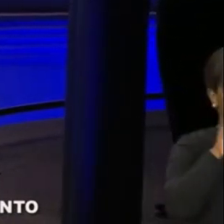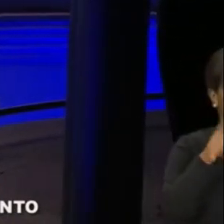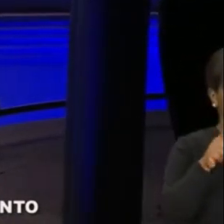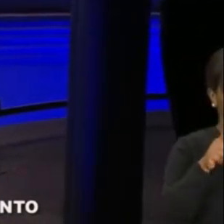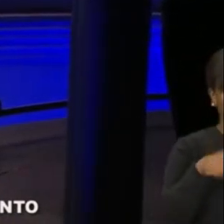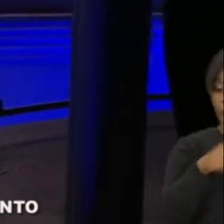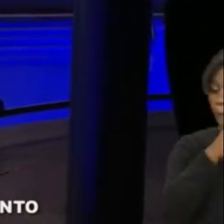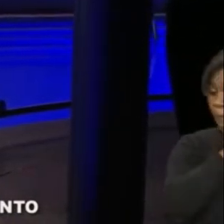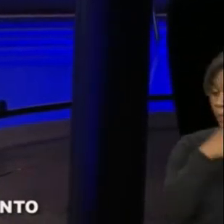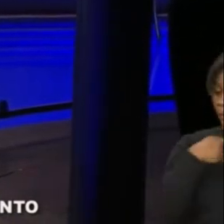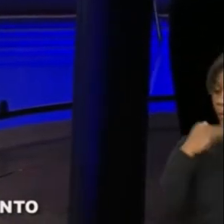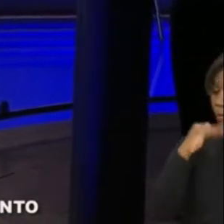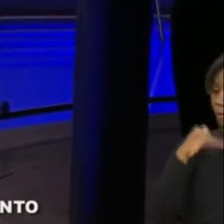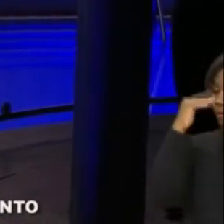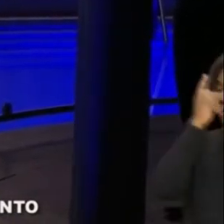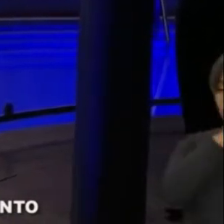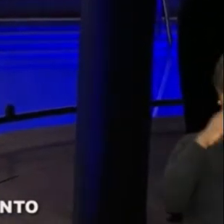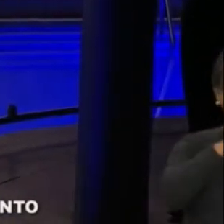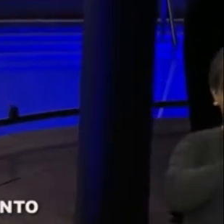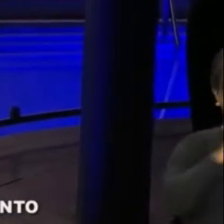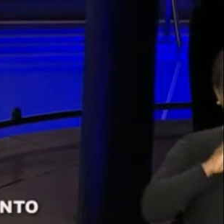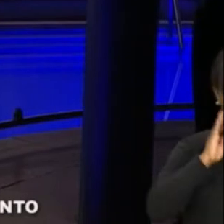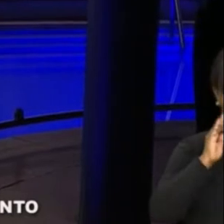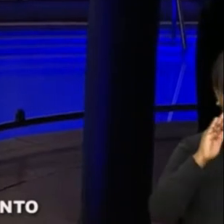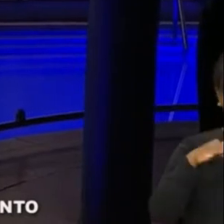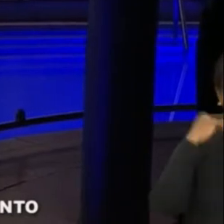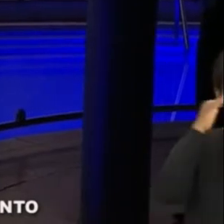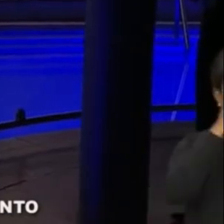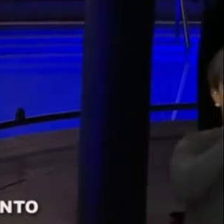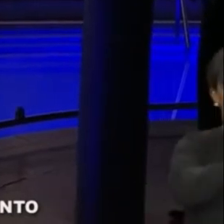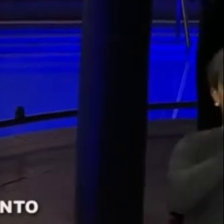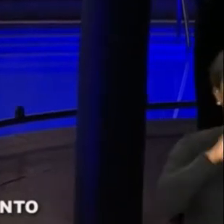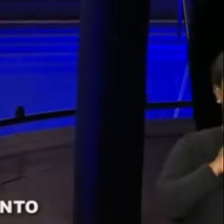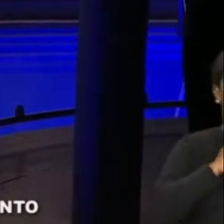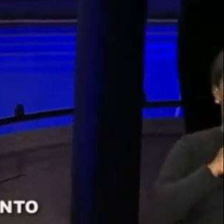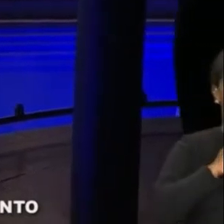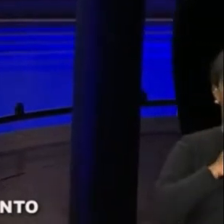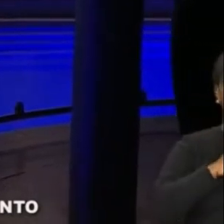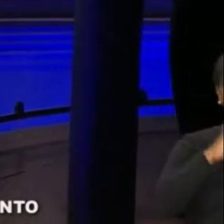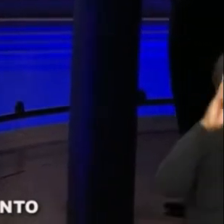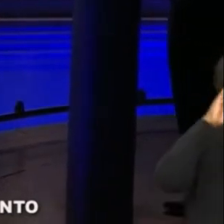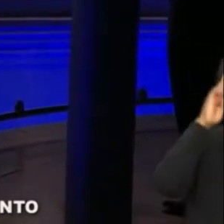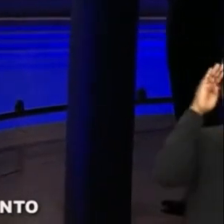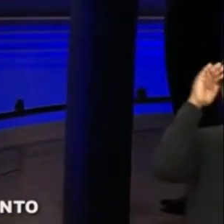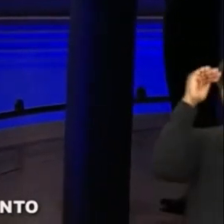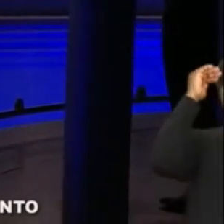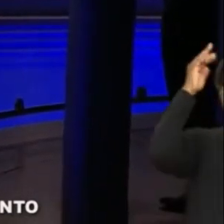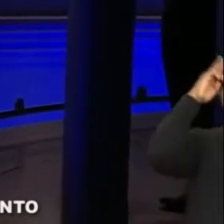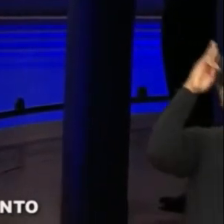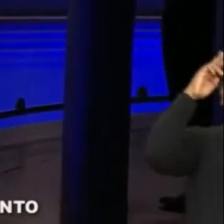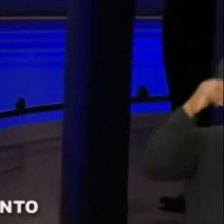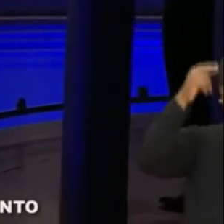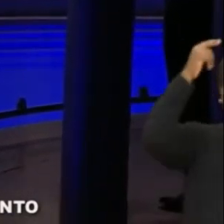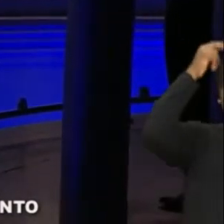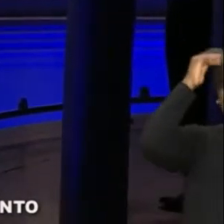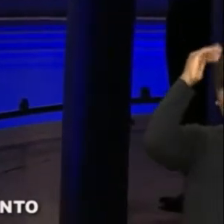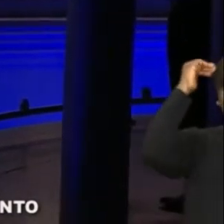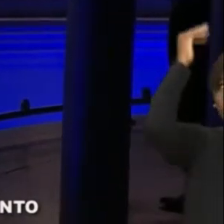o pastor dos pastores, o bispo dos bispos, o Senhor dos senhores, o Rei dos